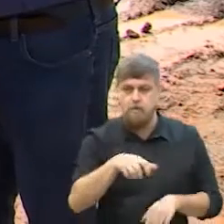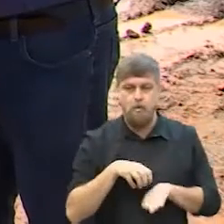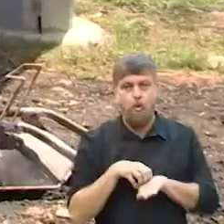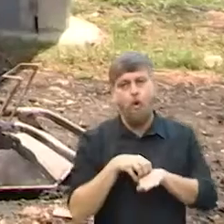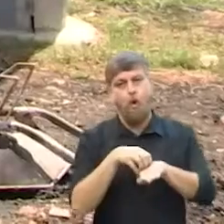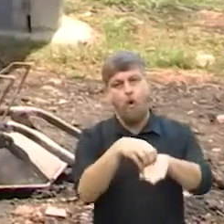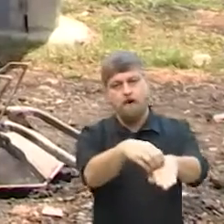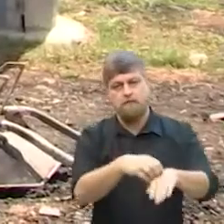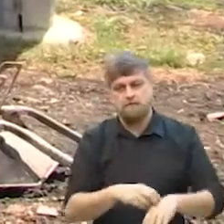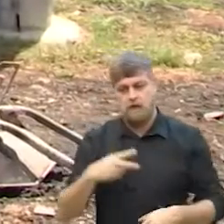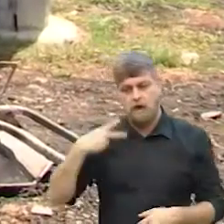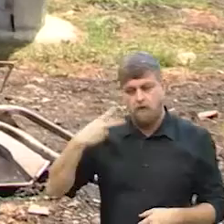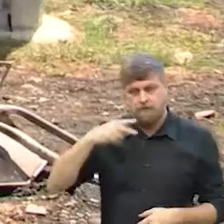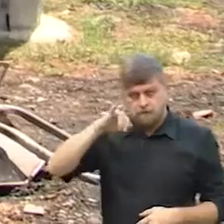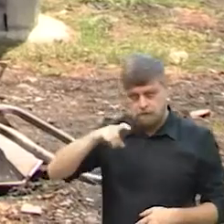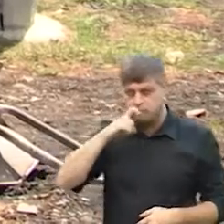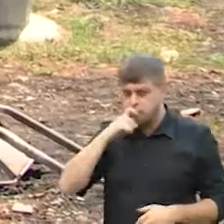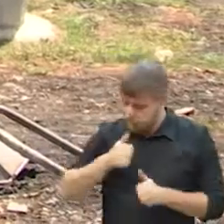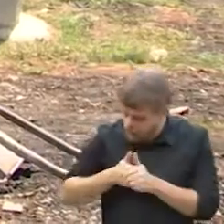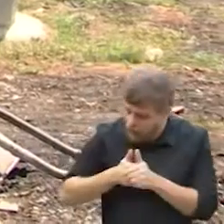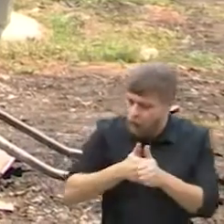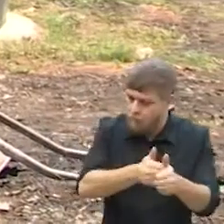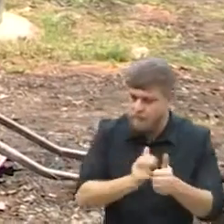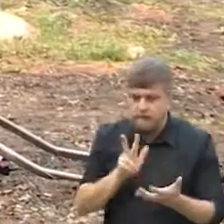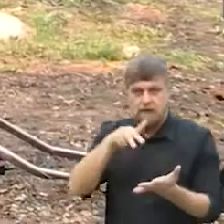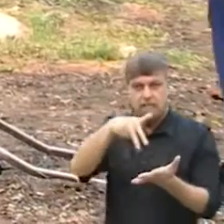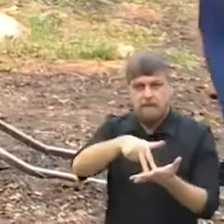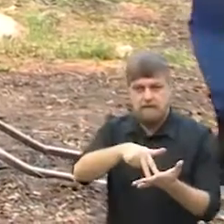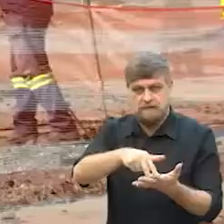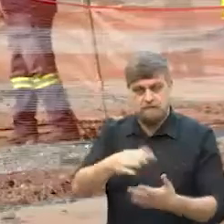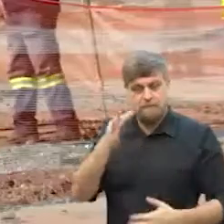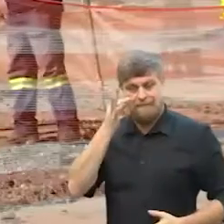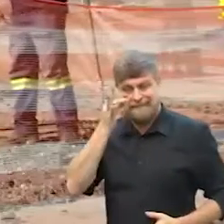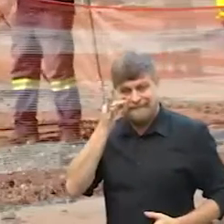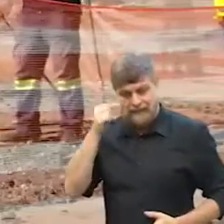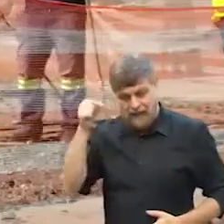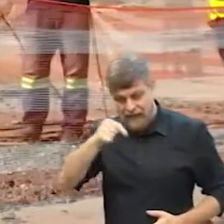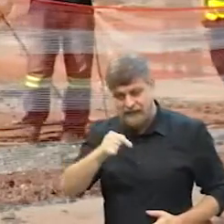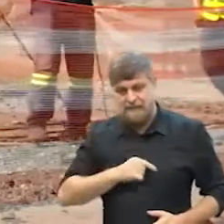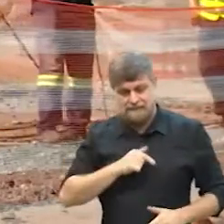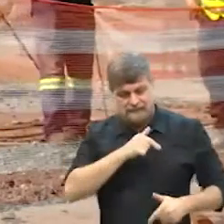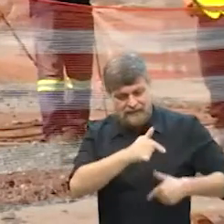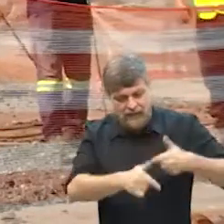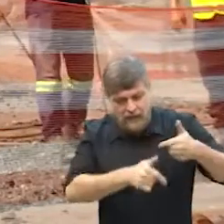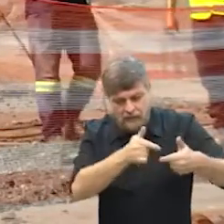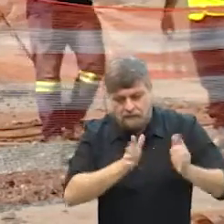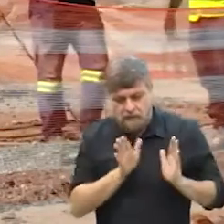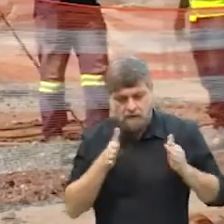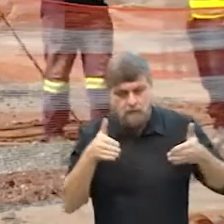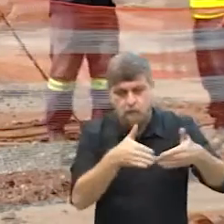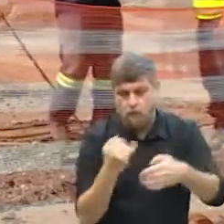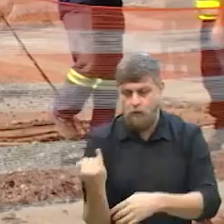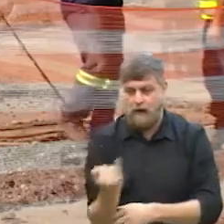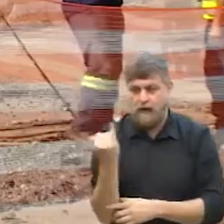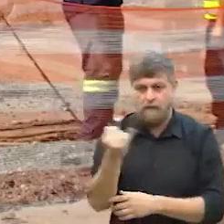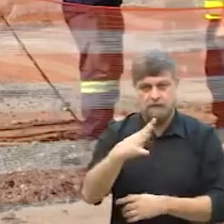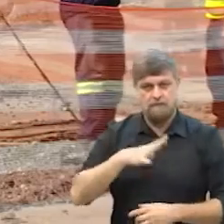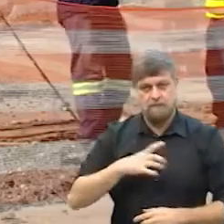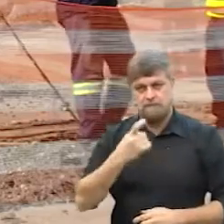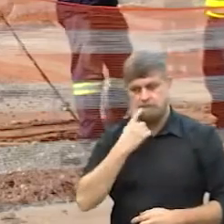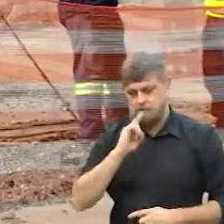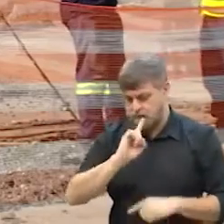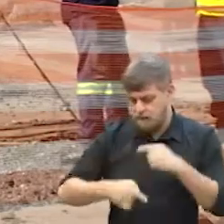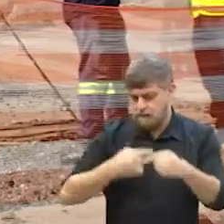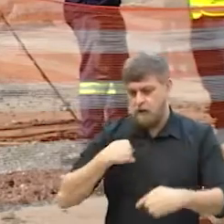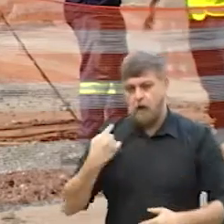dessa dimensão. O vereador vai continuar acompanhando o trabalho no local. E esse trabalho em especial é um trabalho muito importante